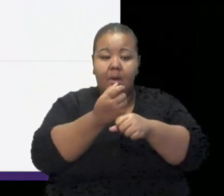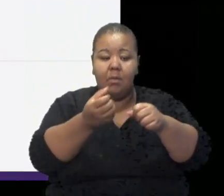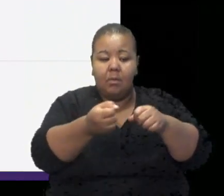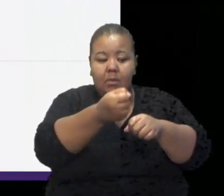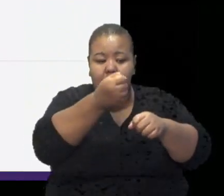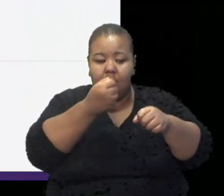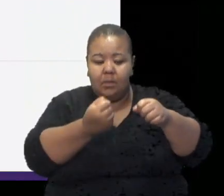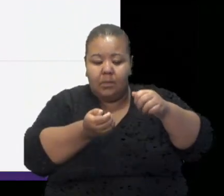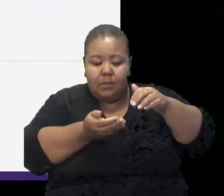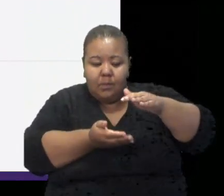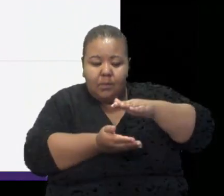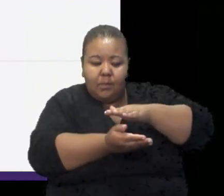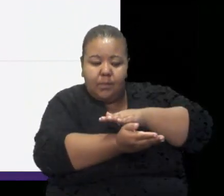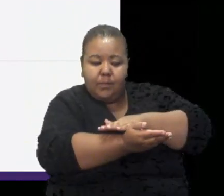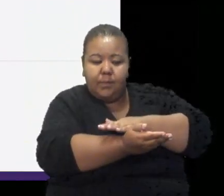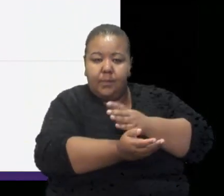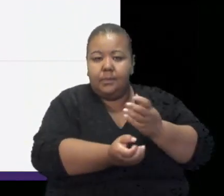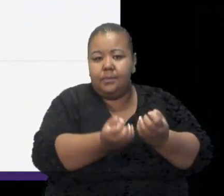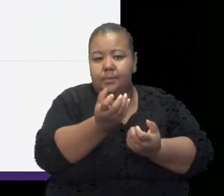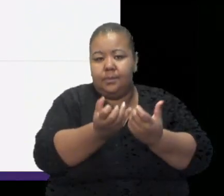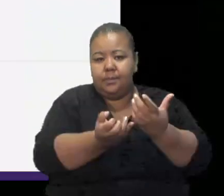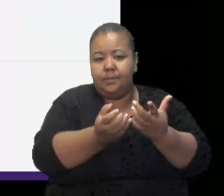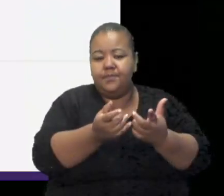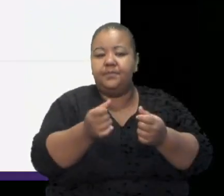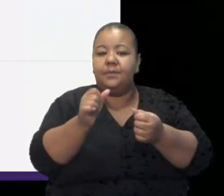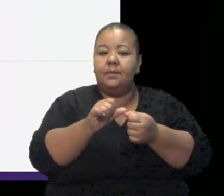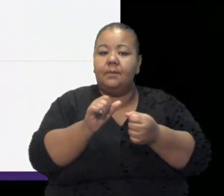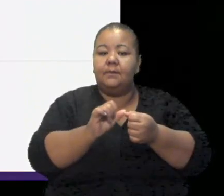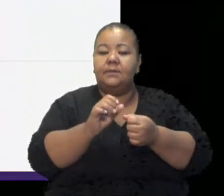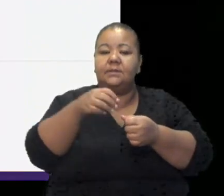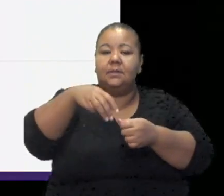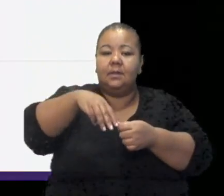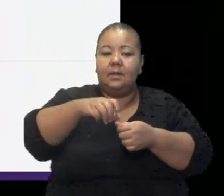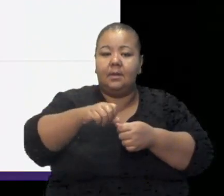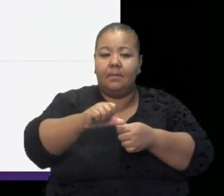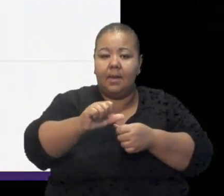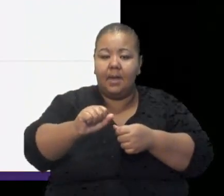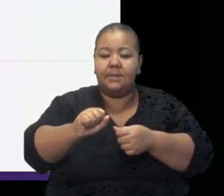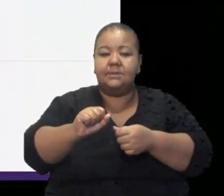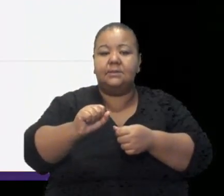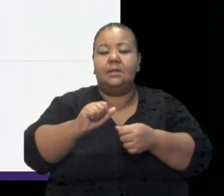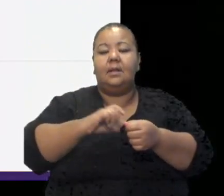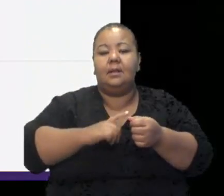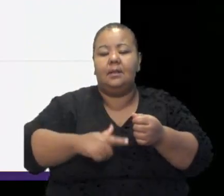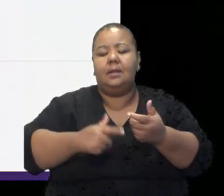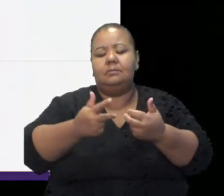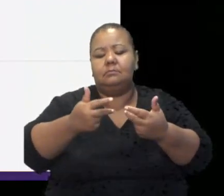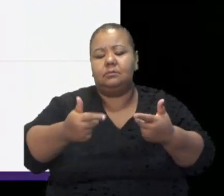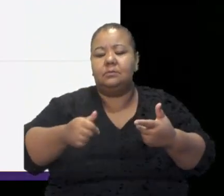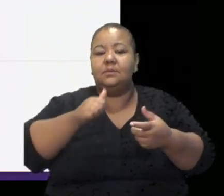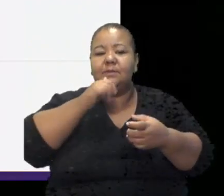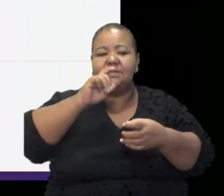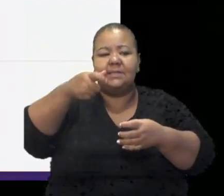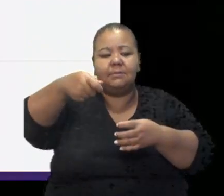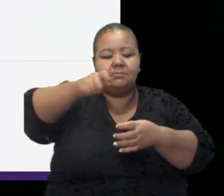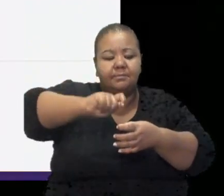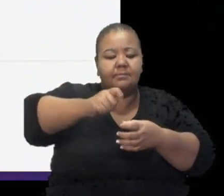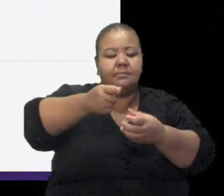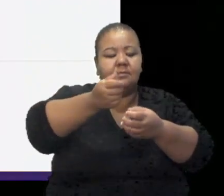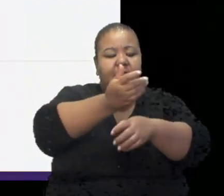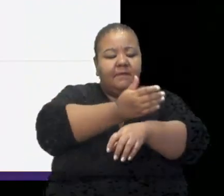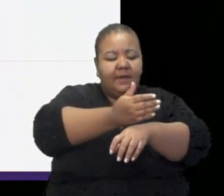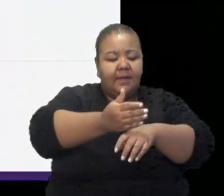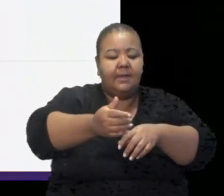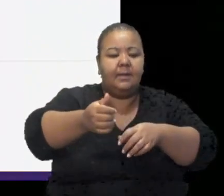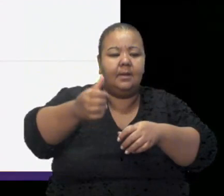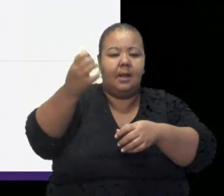massa dos pães, eu vou ter tarefas para realizar. Então, misturar os ingredientes, né, amassar a massa e